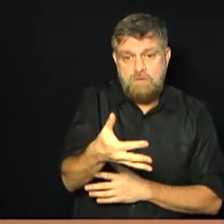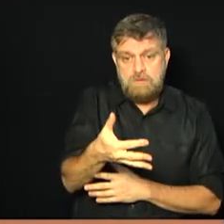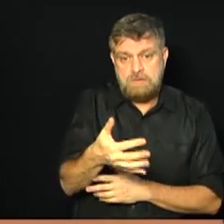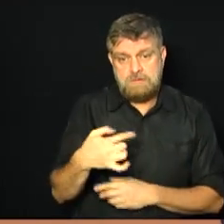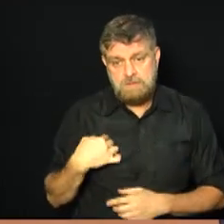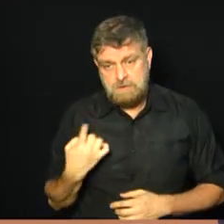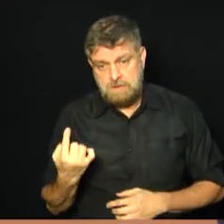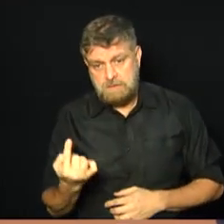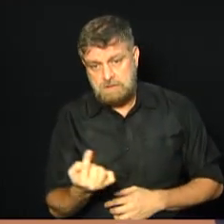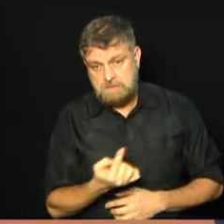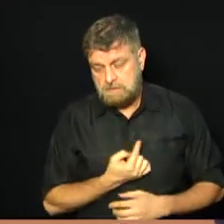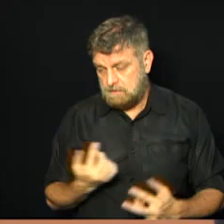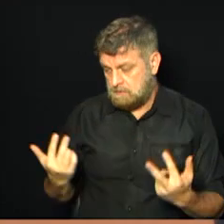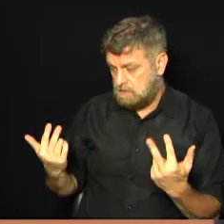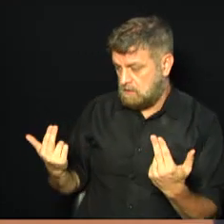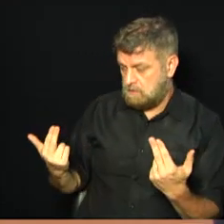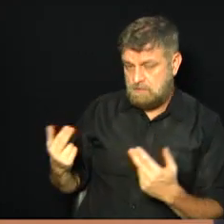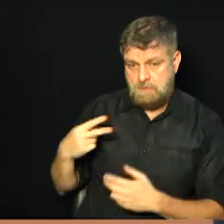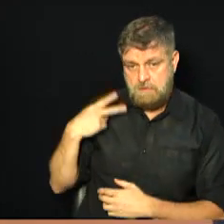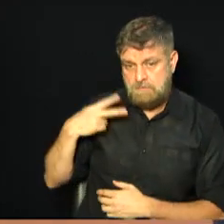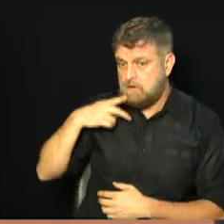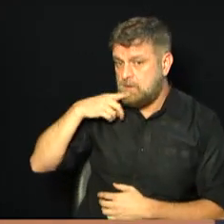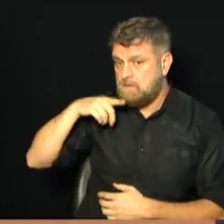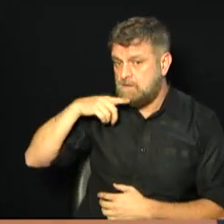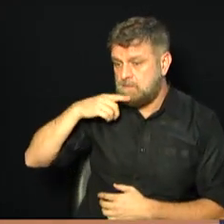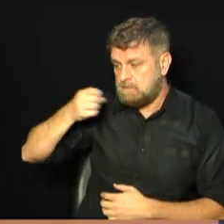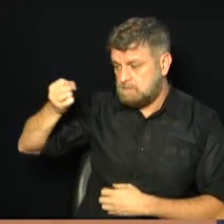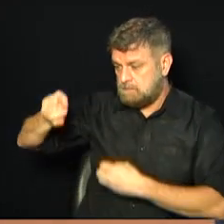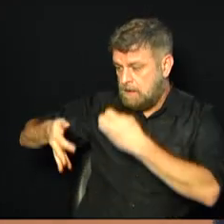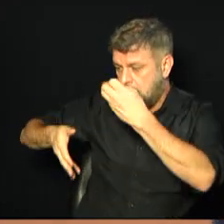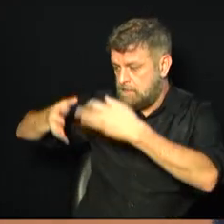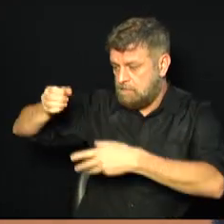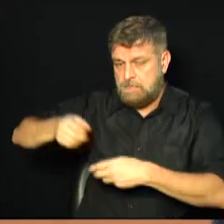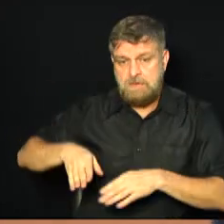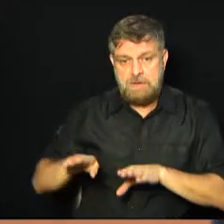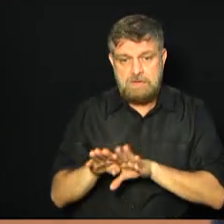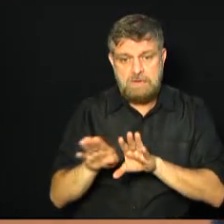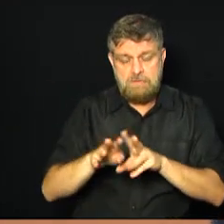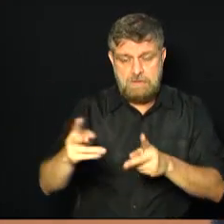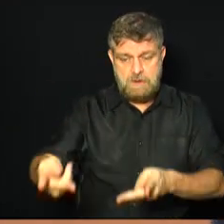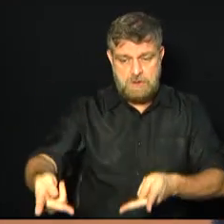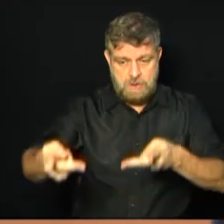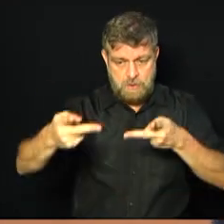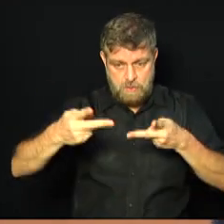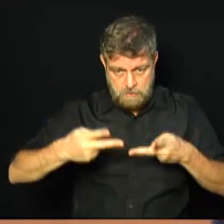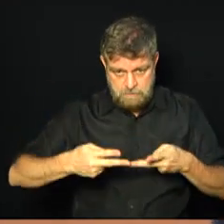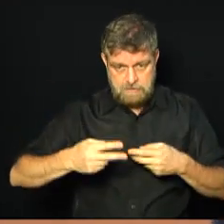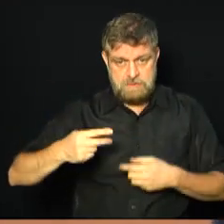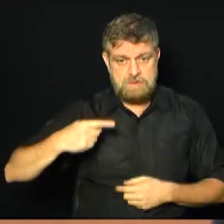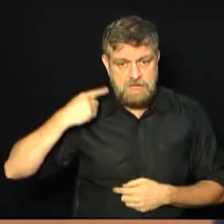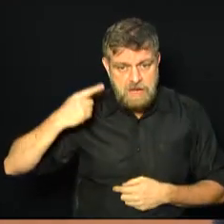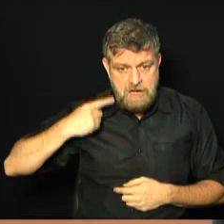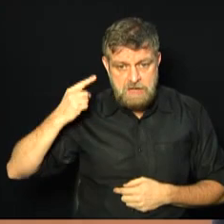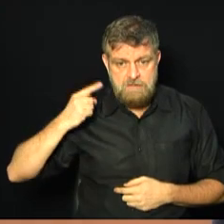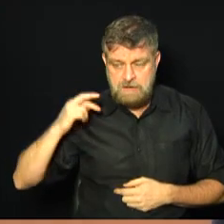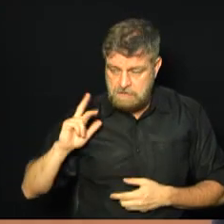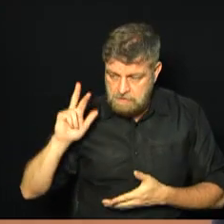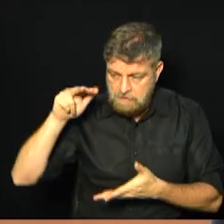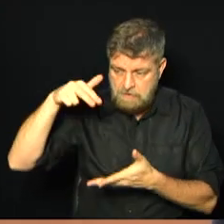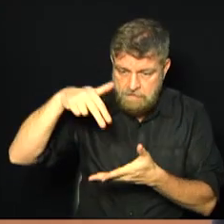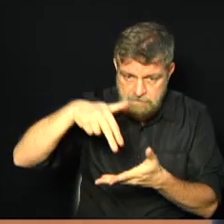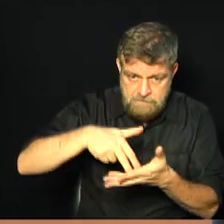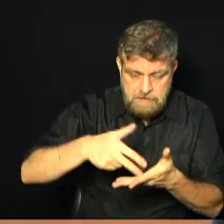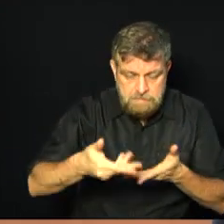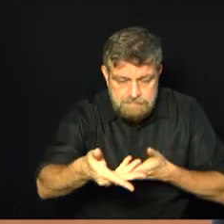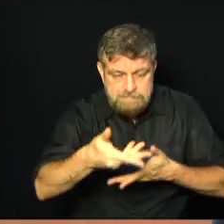como o Eduardo, o vereador, disse aí, fica aí o convite para vocês virem mais vezes para a gente discutir, para a